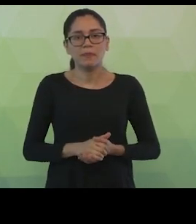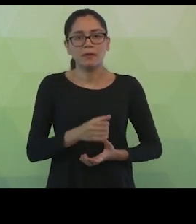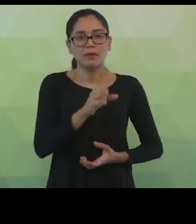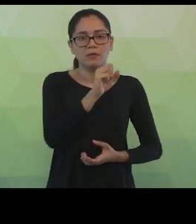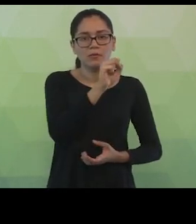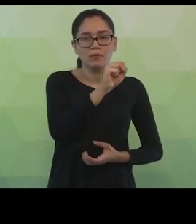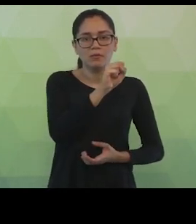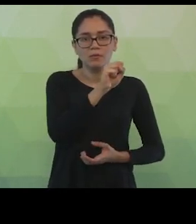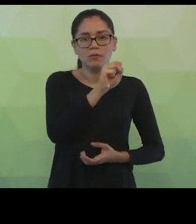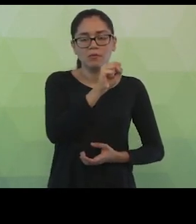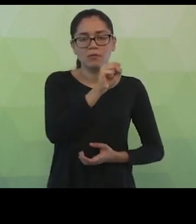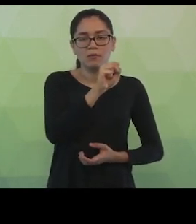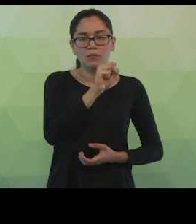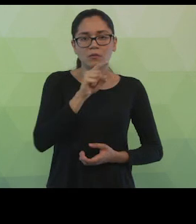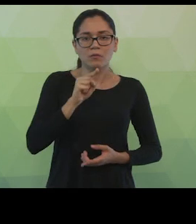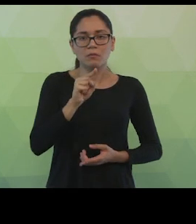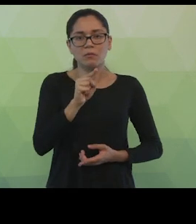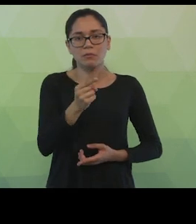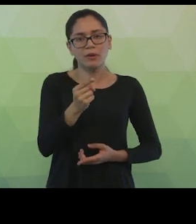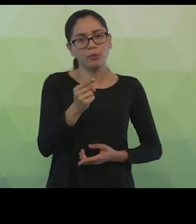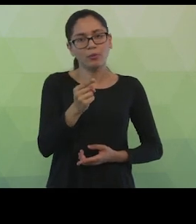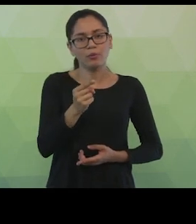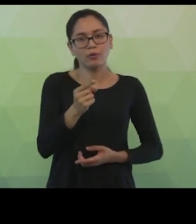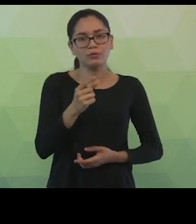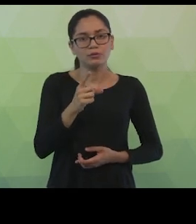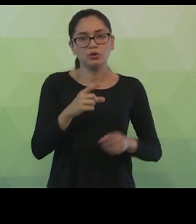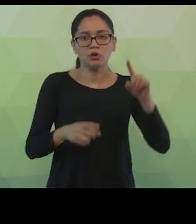8.000. Então,